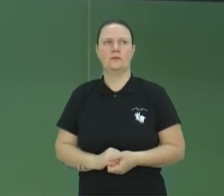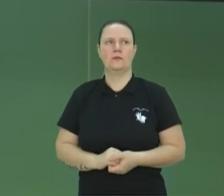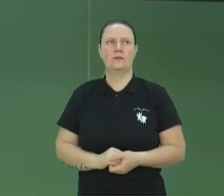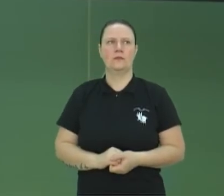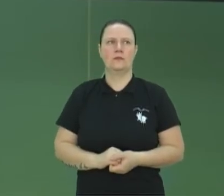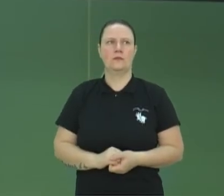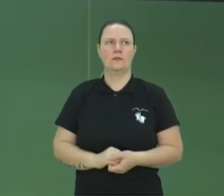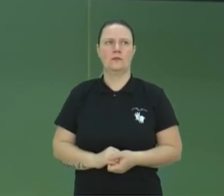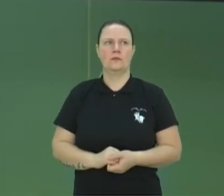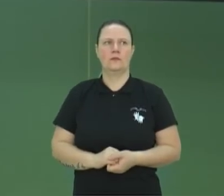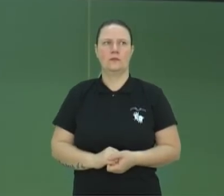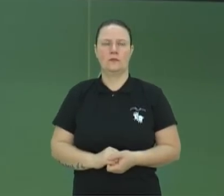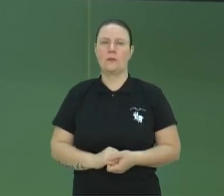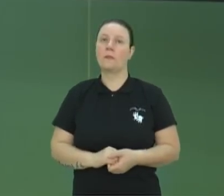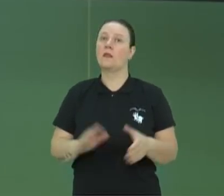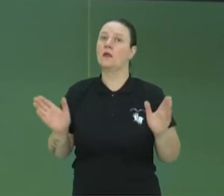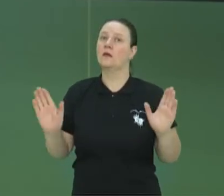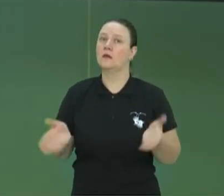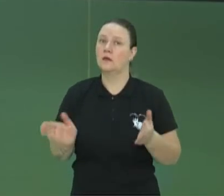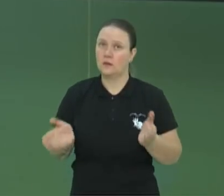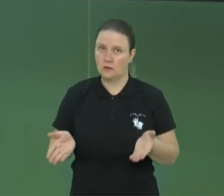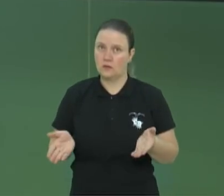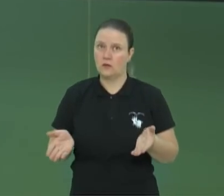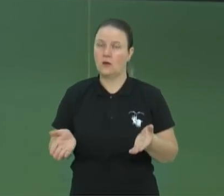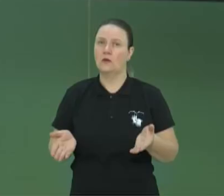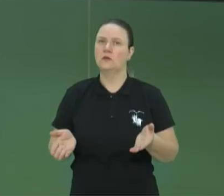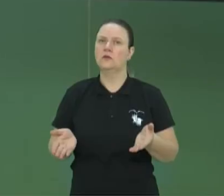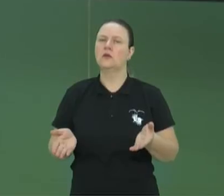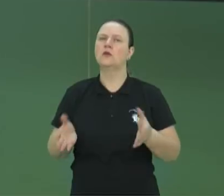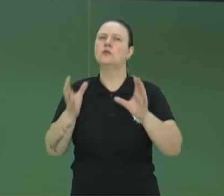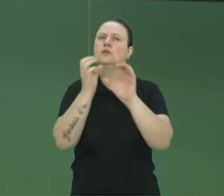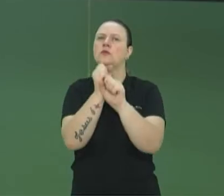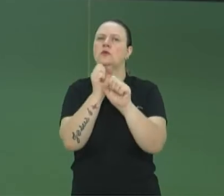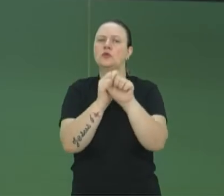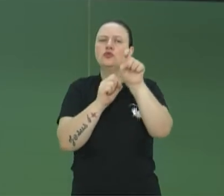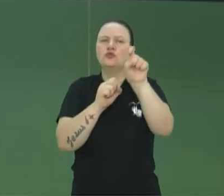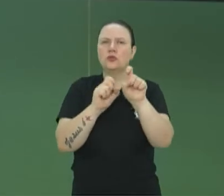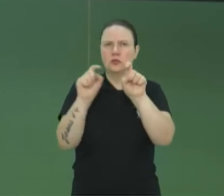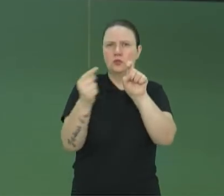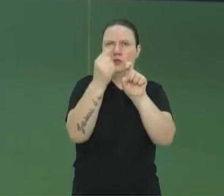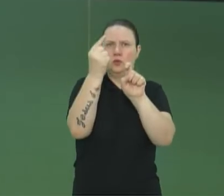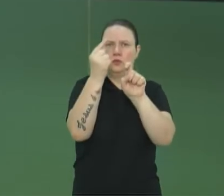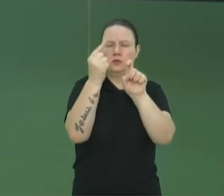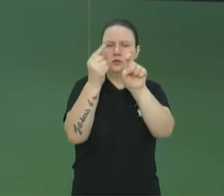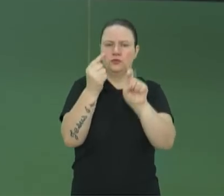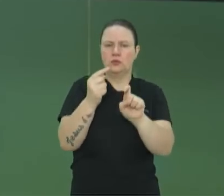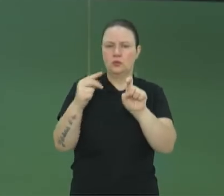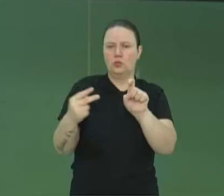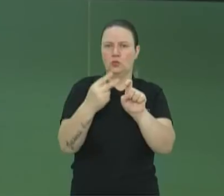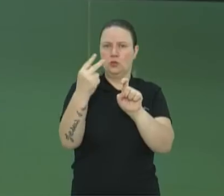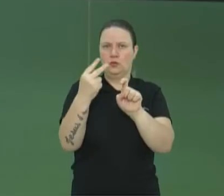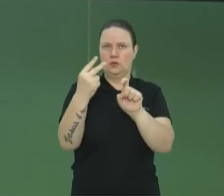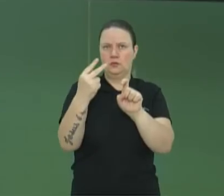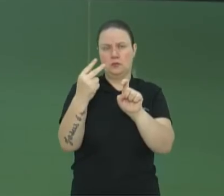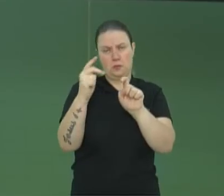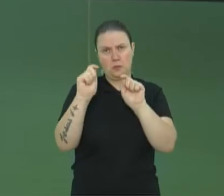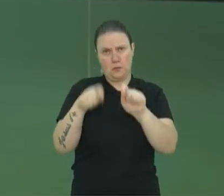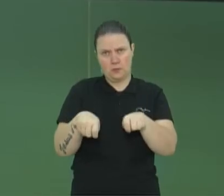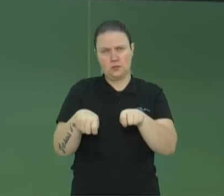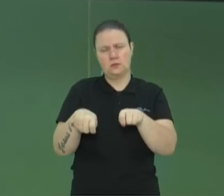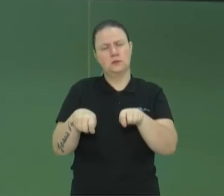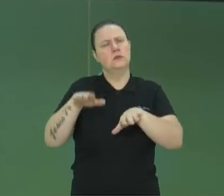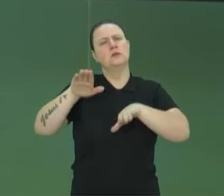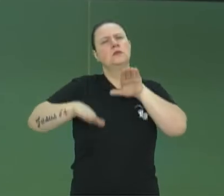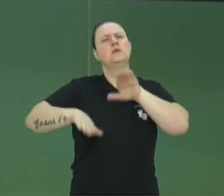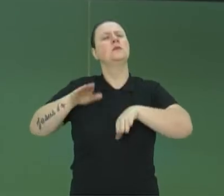Sobre 2. E agora eu finalizo calculando o x' e o x2', ou x1 e x2, né? Depende de